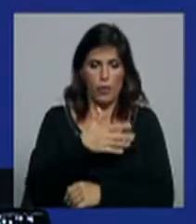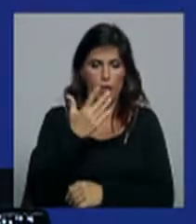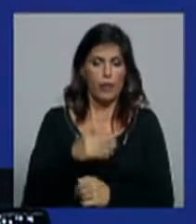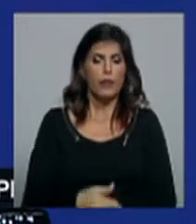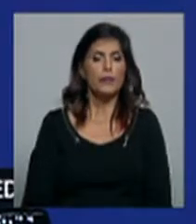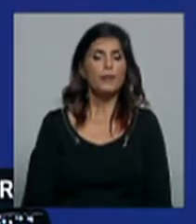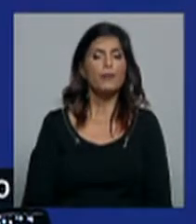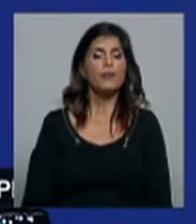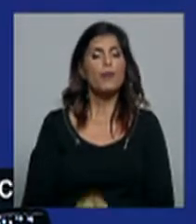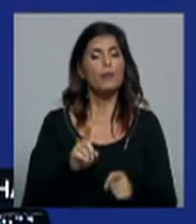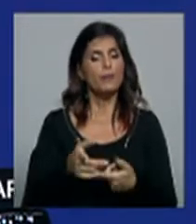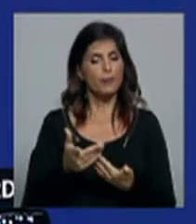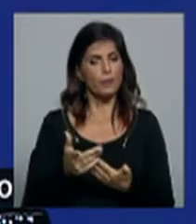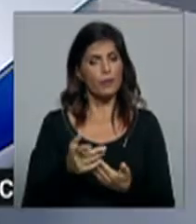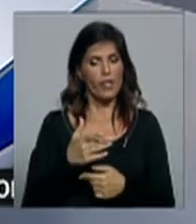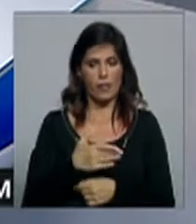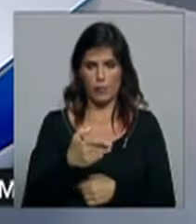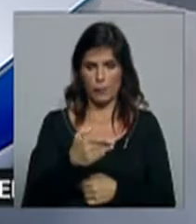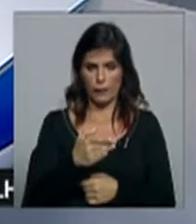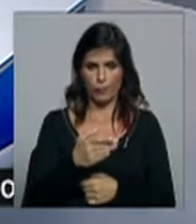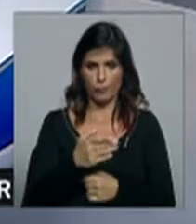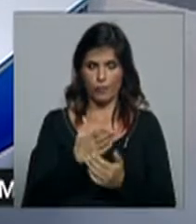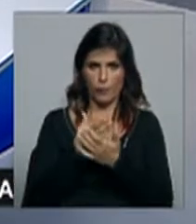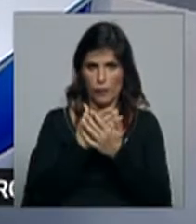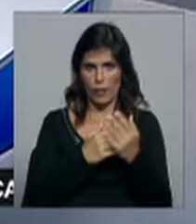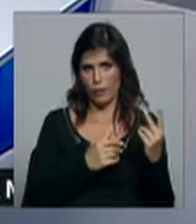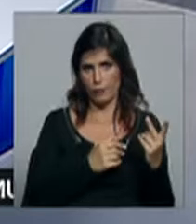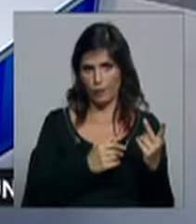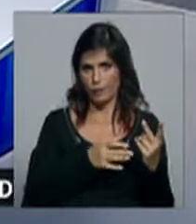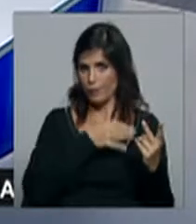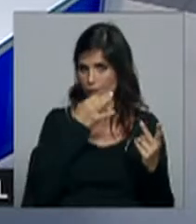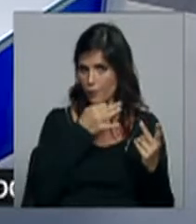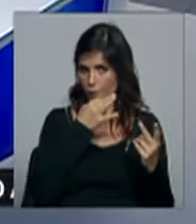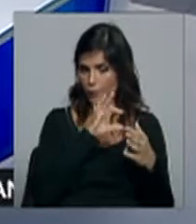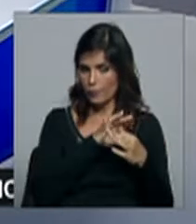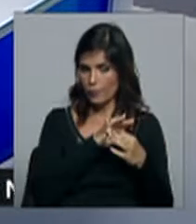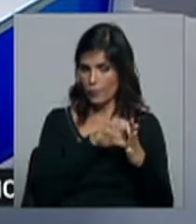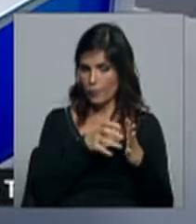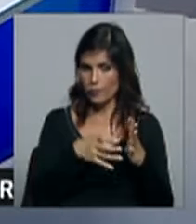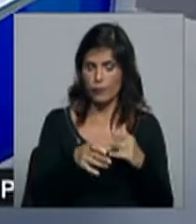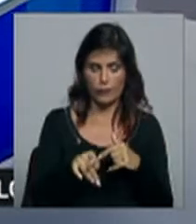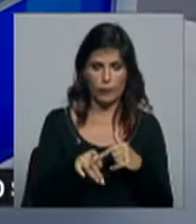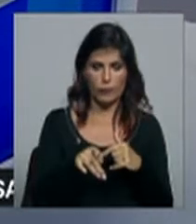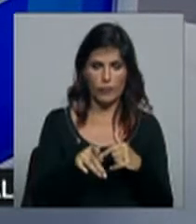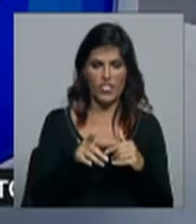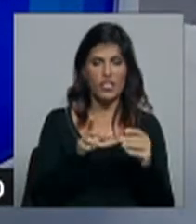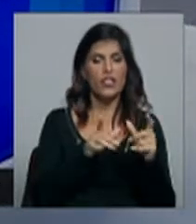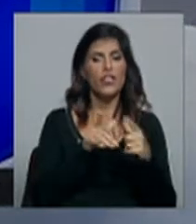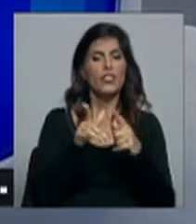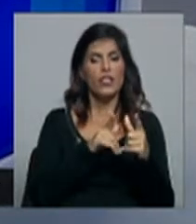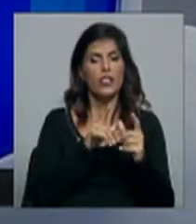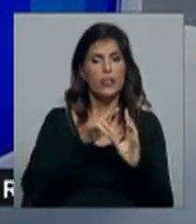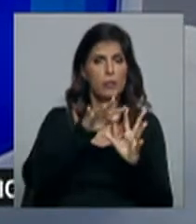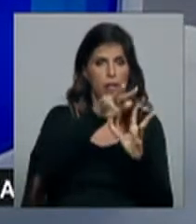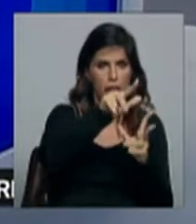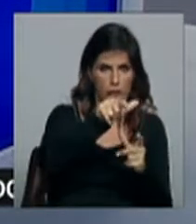dia. Começamos esta semana com dois estudos que apontam para relações complicadas entre estrelas e planetas.